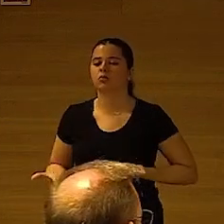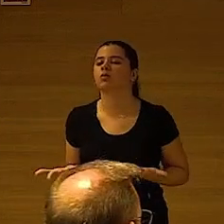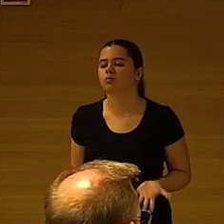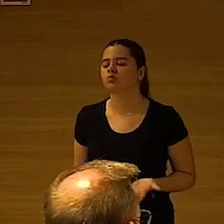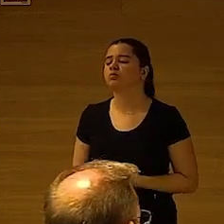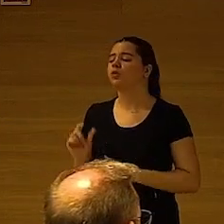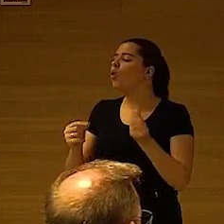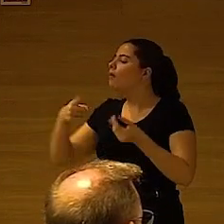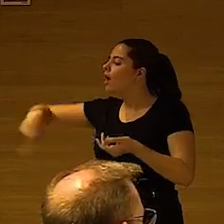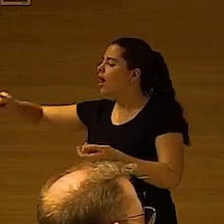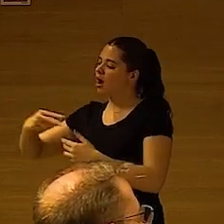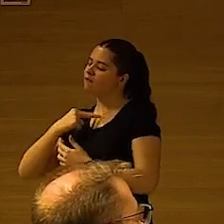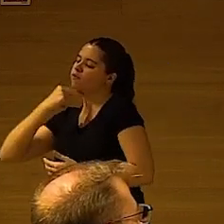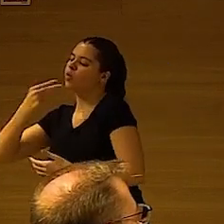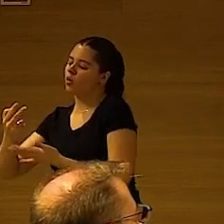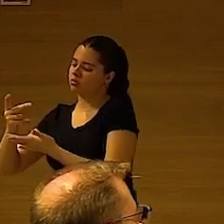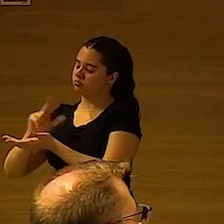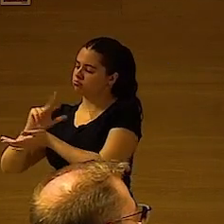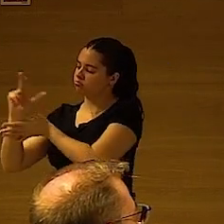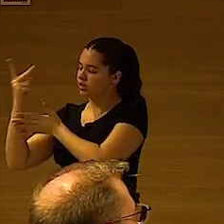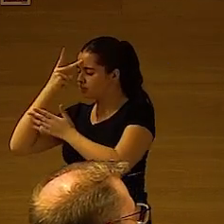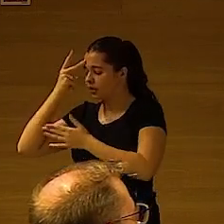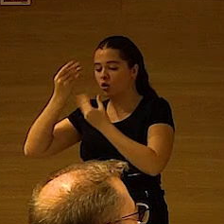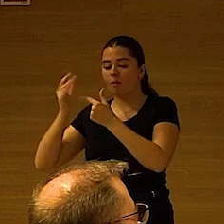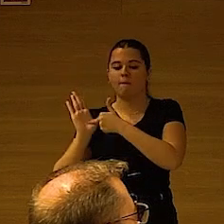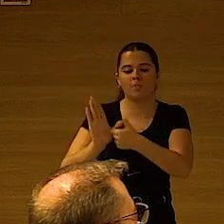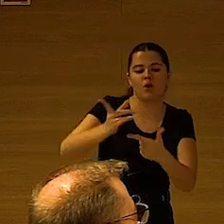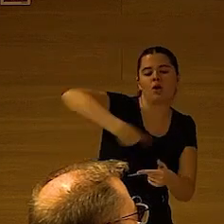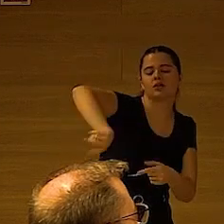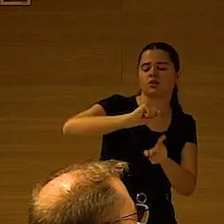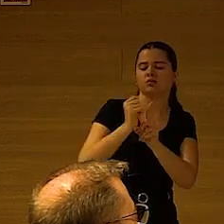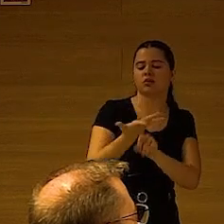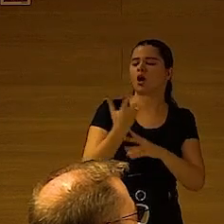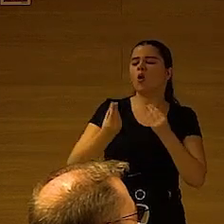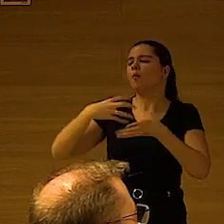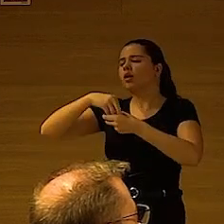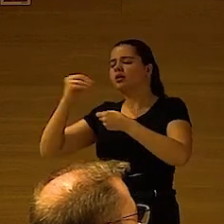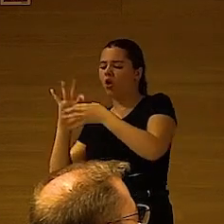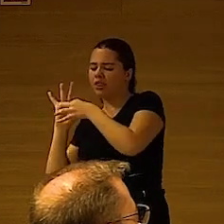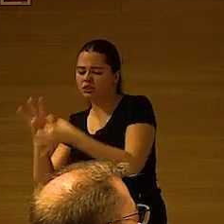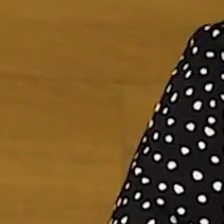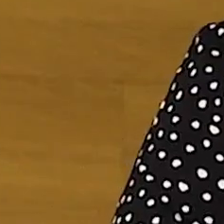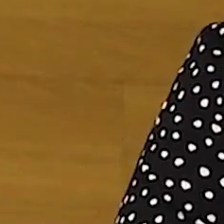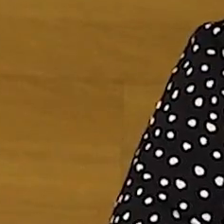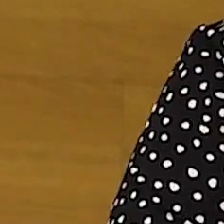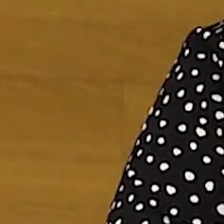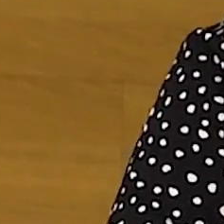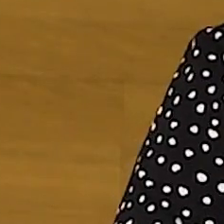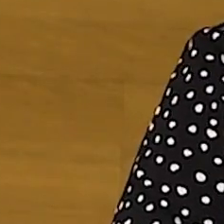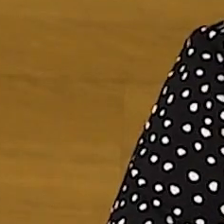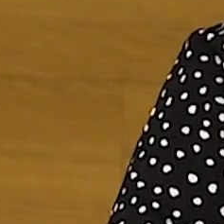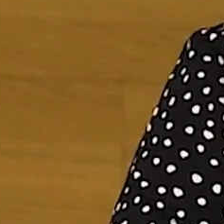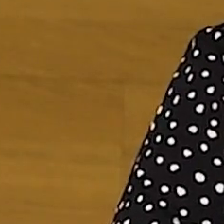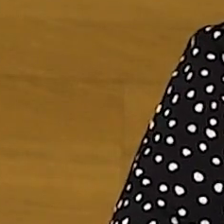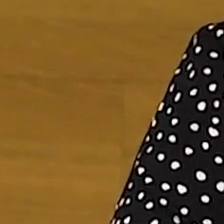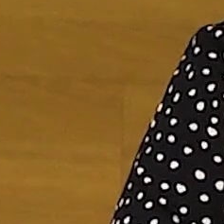E como que essas vozes estão se expressando? Que formas textuais que essas pessoas estão usando? Como é que é? Eu estou de olho nisso. E eu faço um trabalho